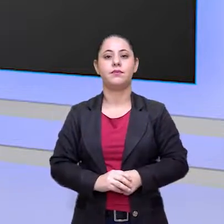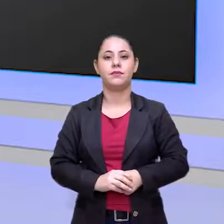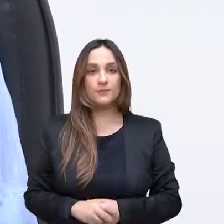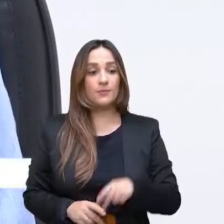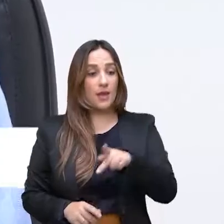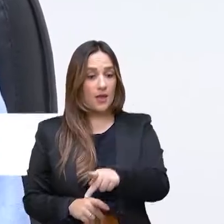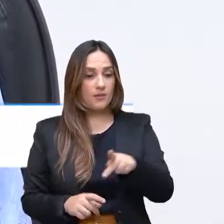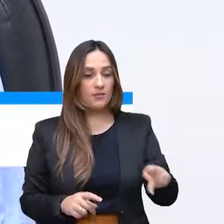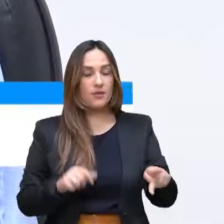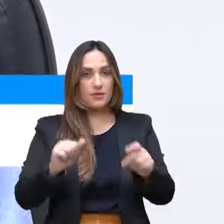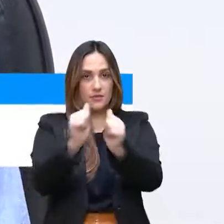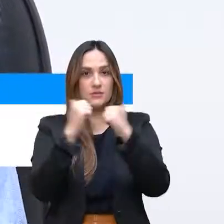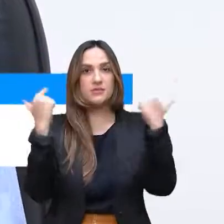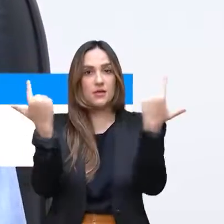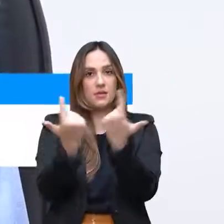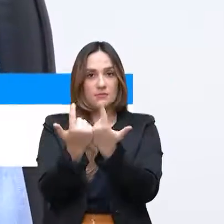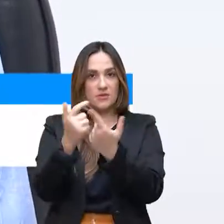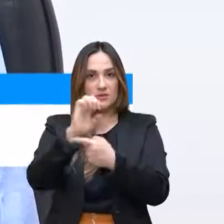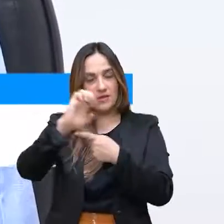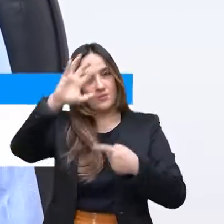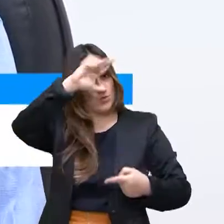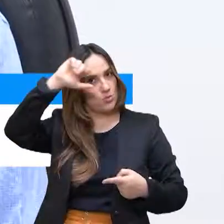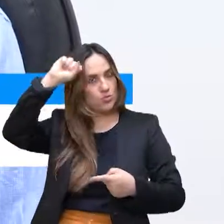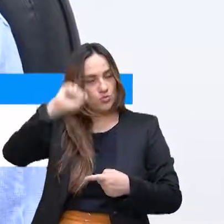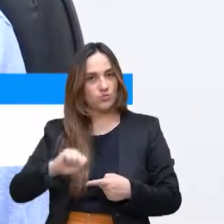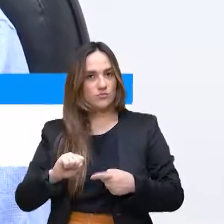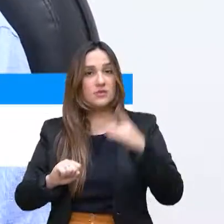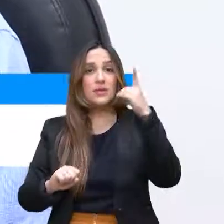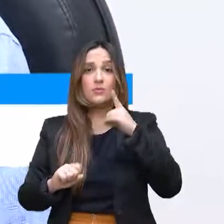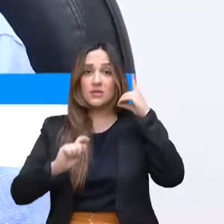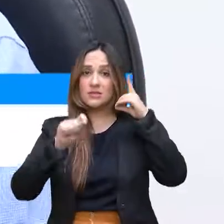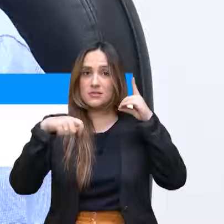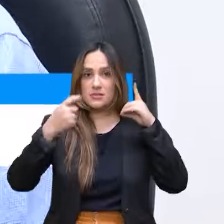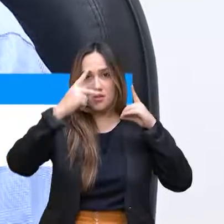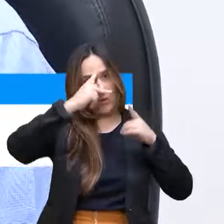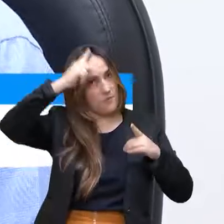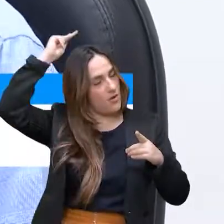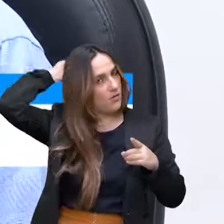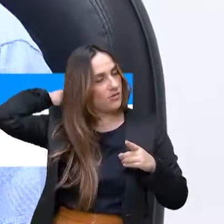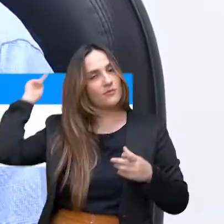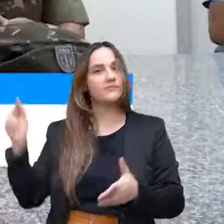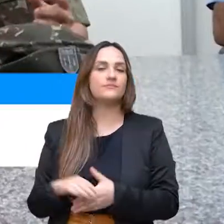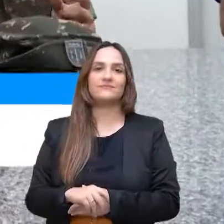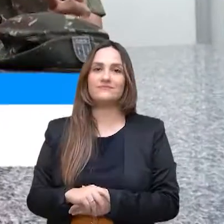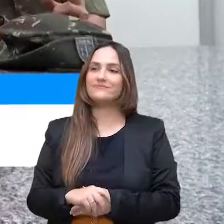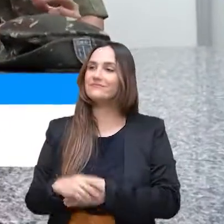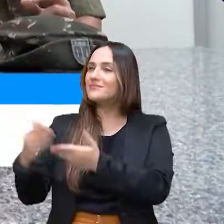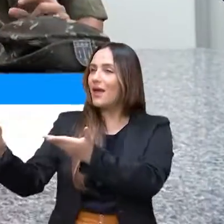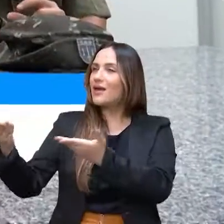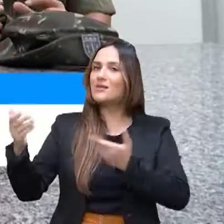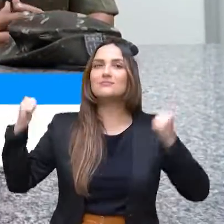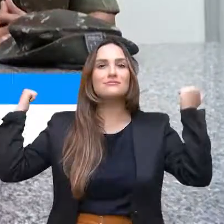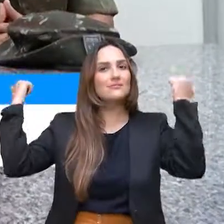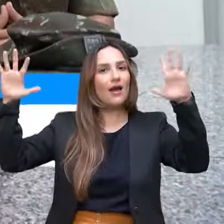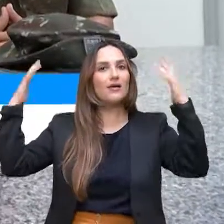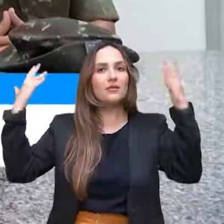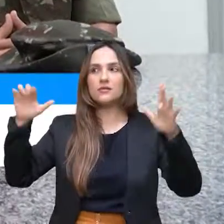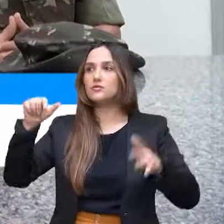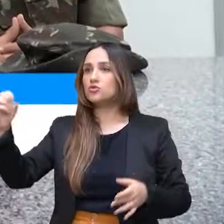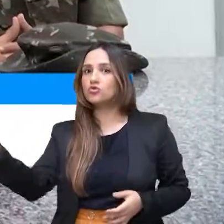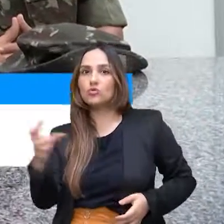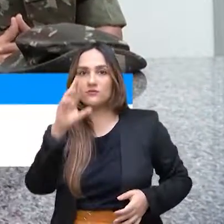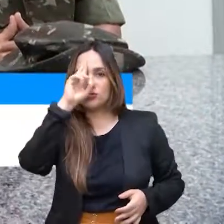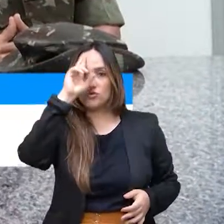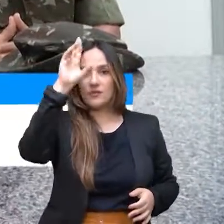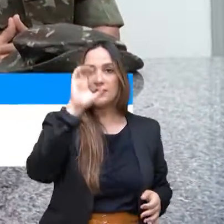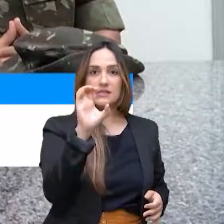Legislativo. O presidente da Assembleia Legislativa de Mato Grosso do Sul, deputado Paulo Correia, recebeu com saudação a visita do